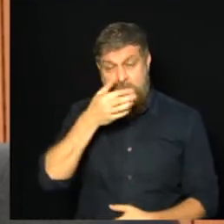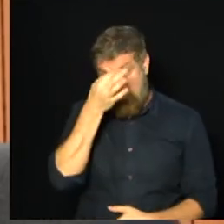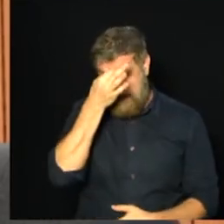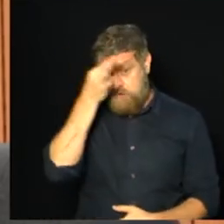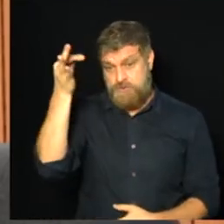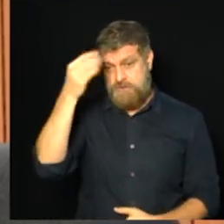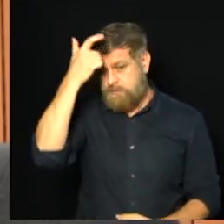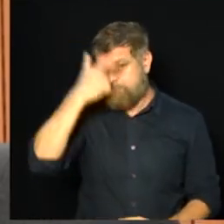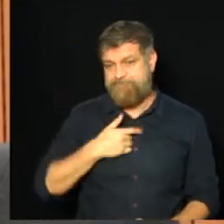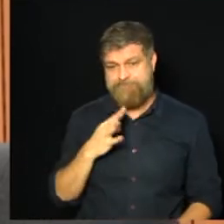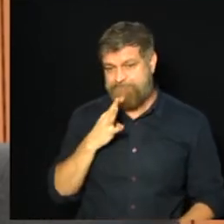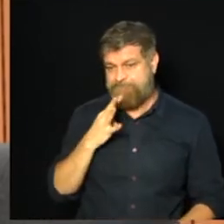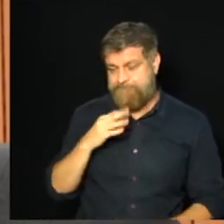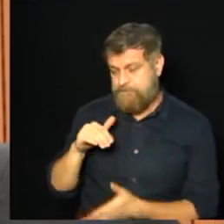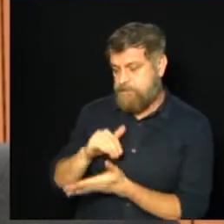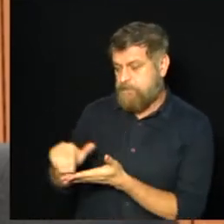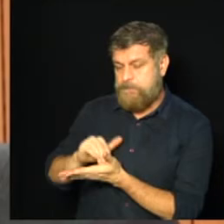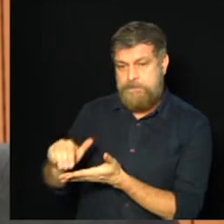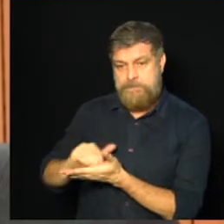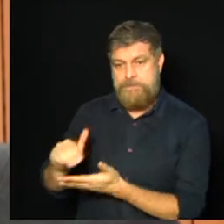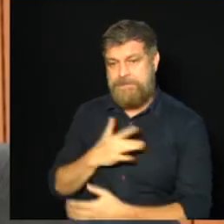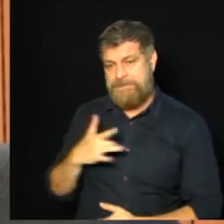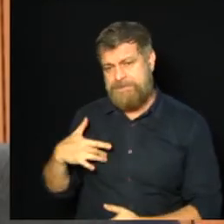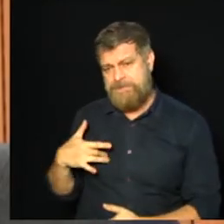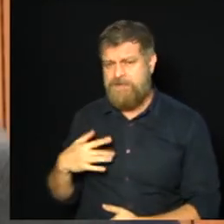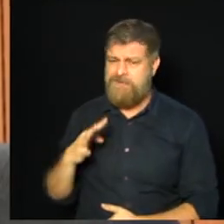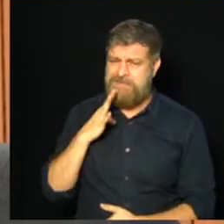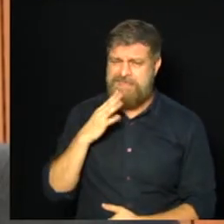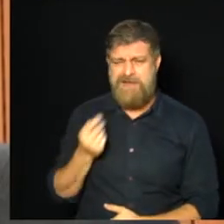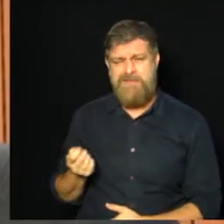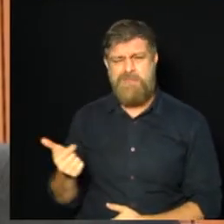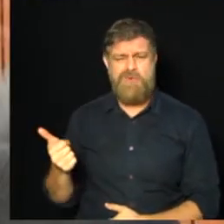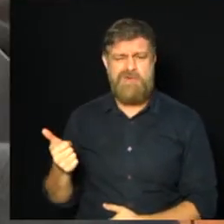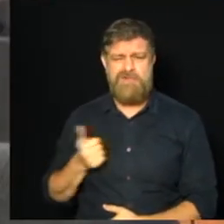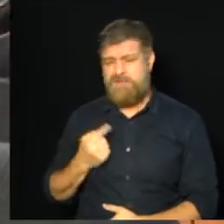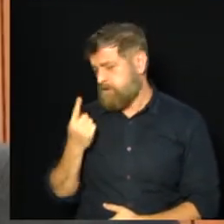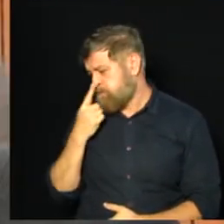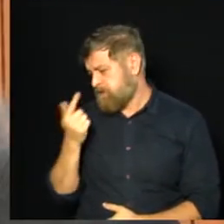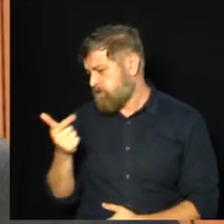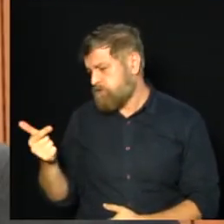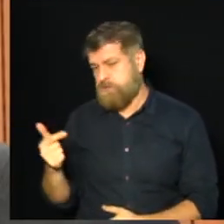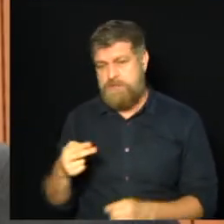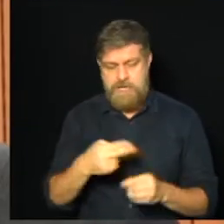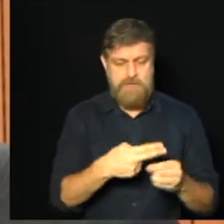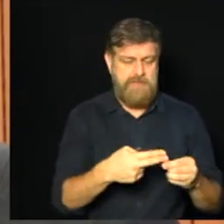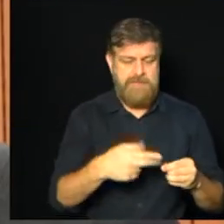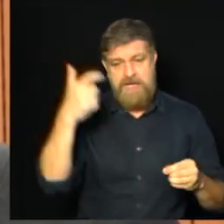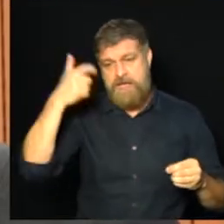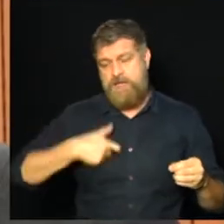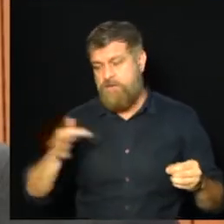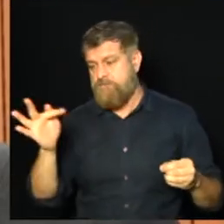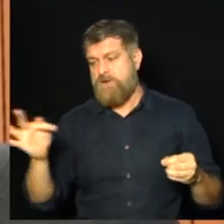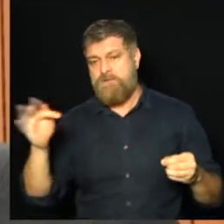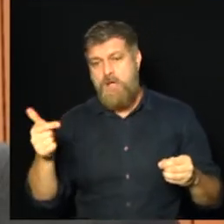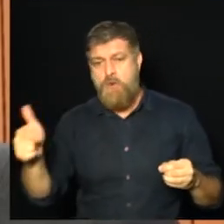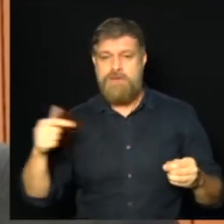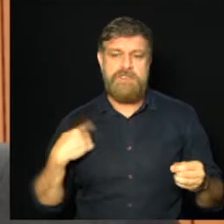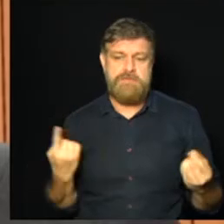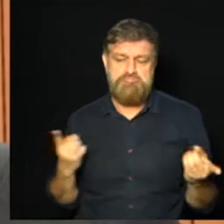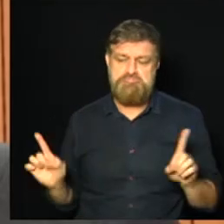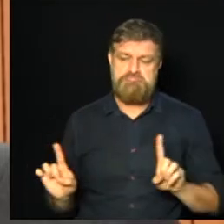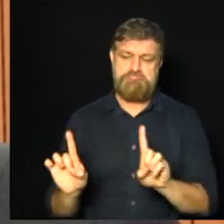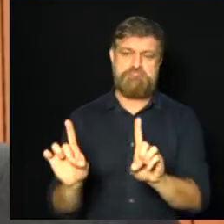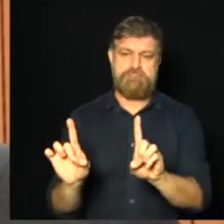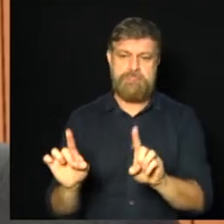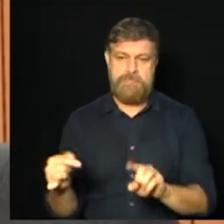não conhecia o secretário de saúde. Conhecia pela Unicamp e eu por outra faculdade. Conhecia socialmente o